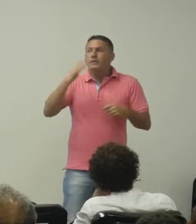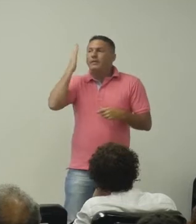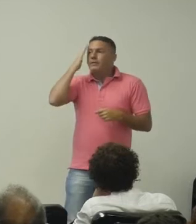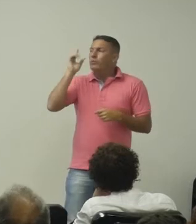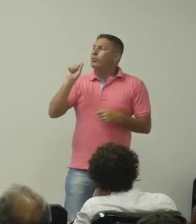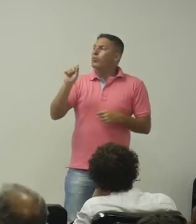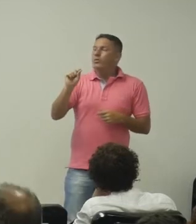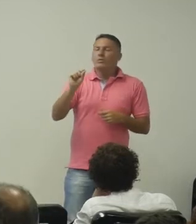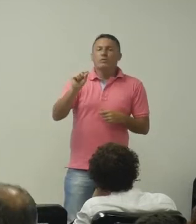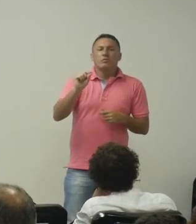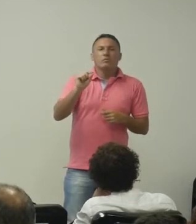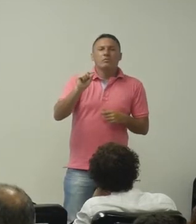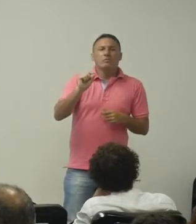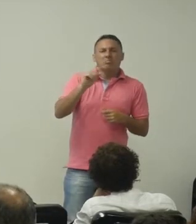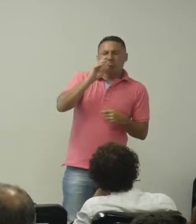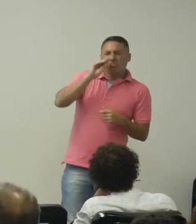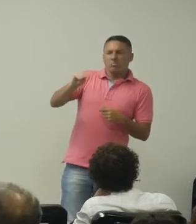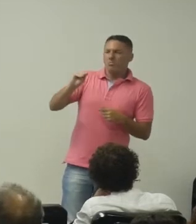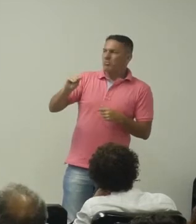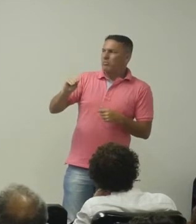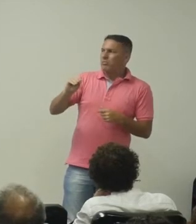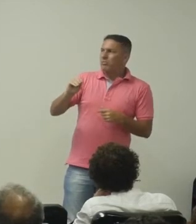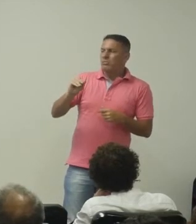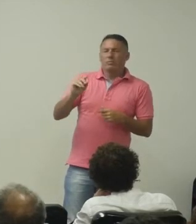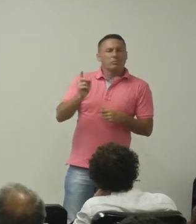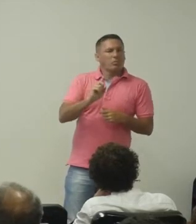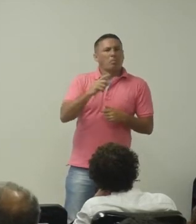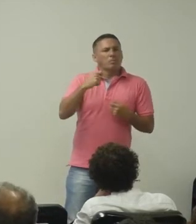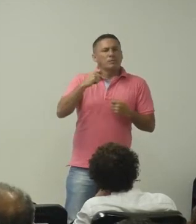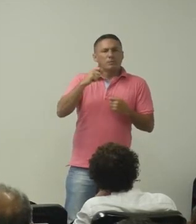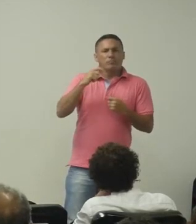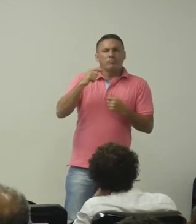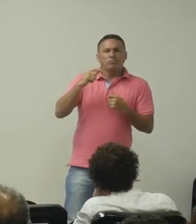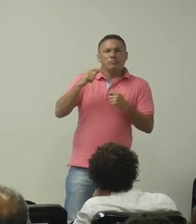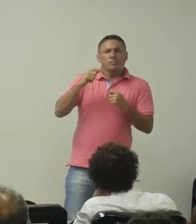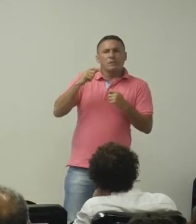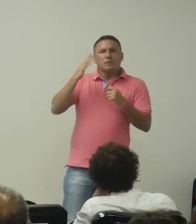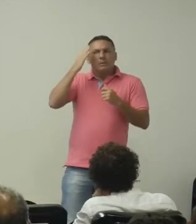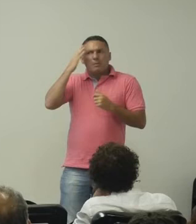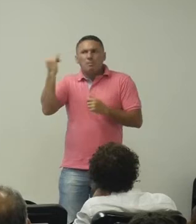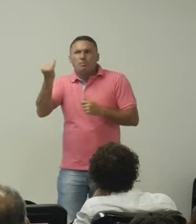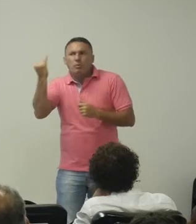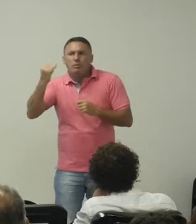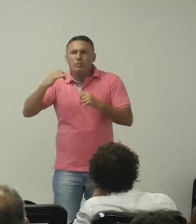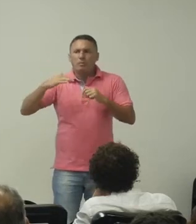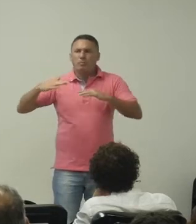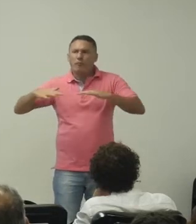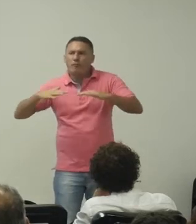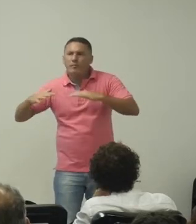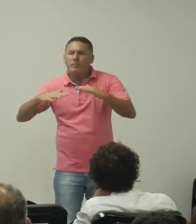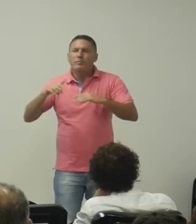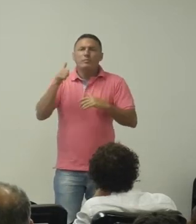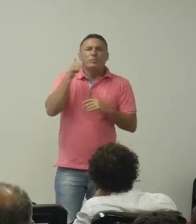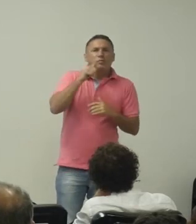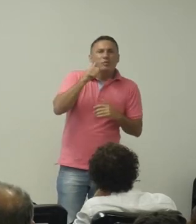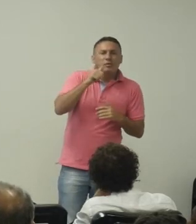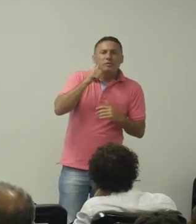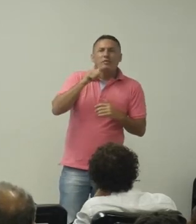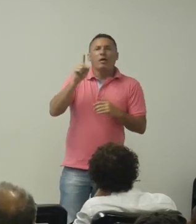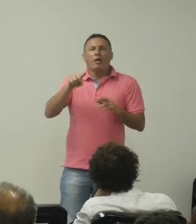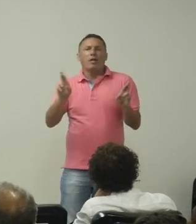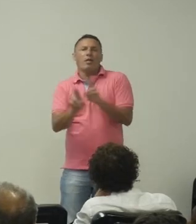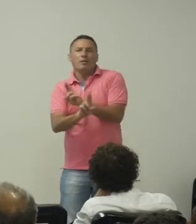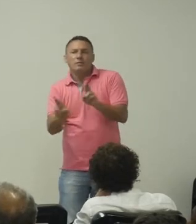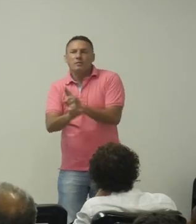precisa tratar como estamos tratando aqui, desse movimento que as meninas estão falando fazendo em relação ao Dia